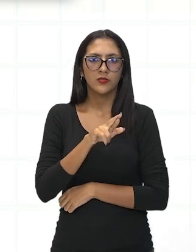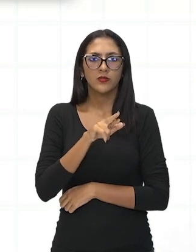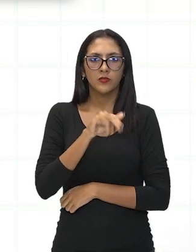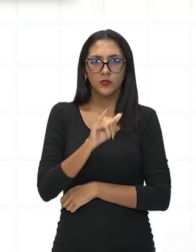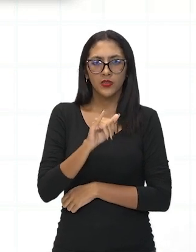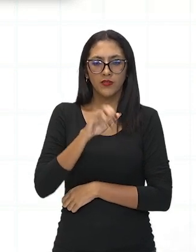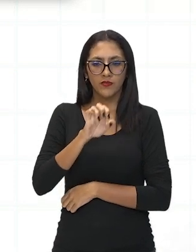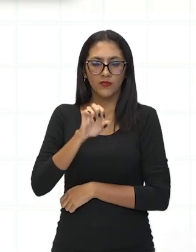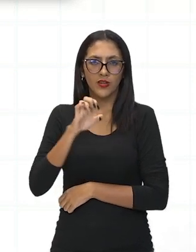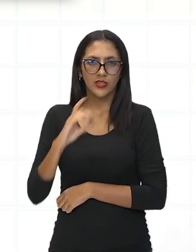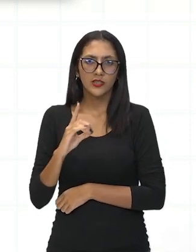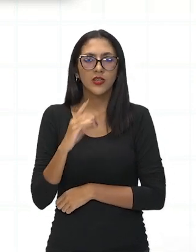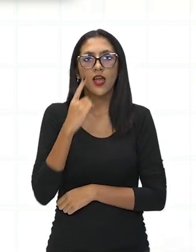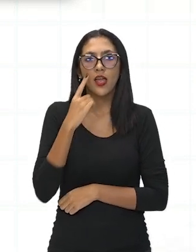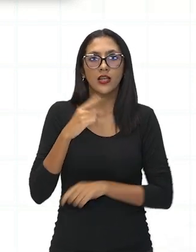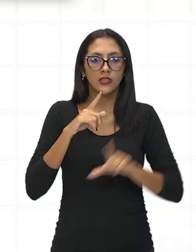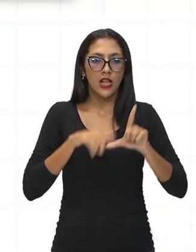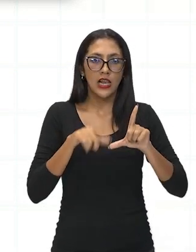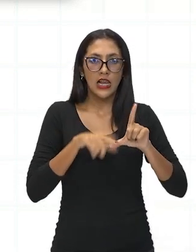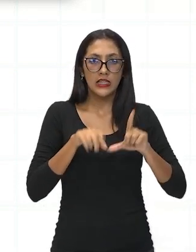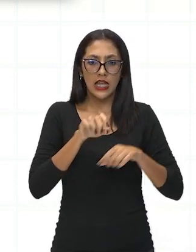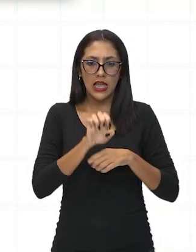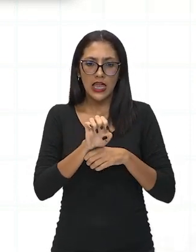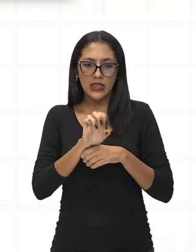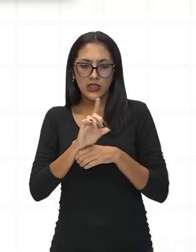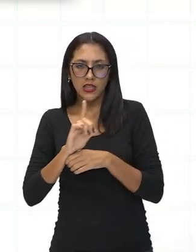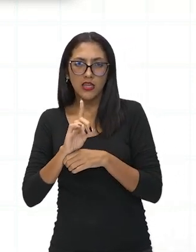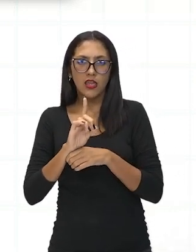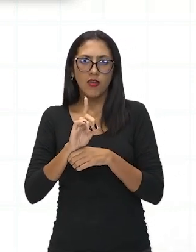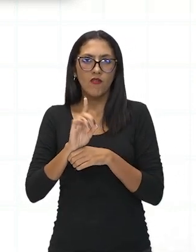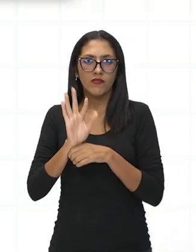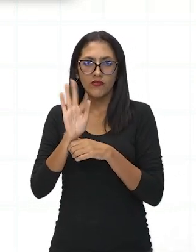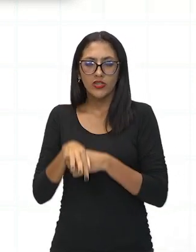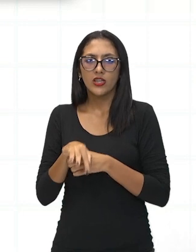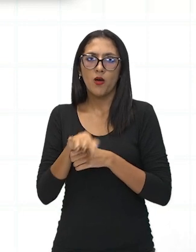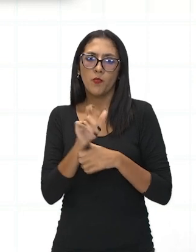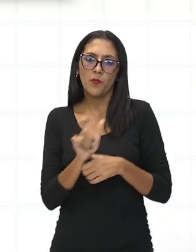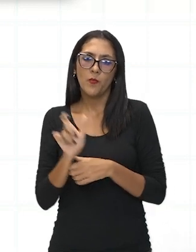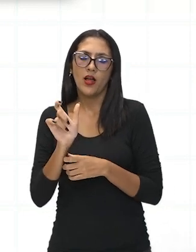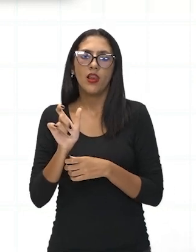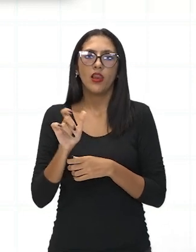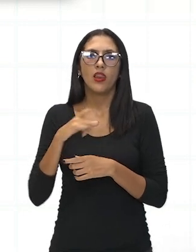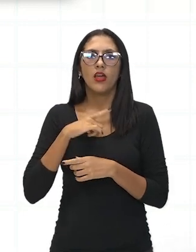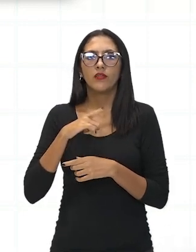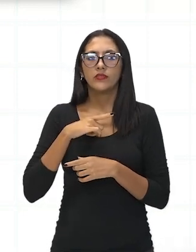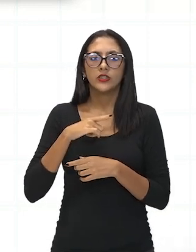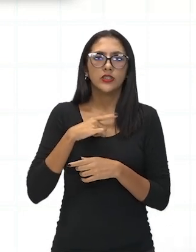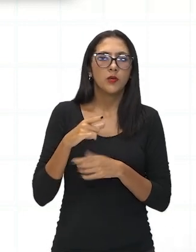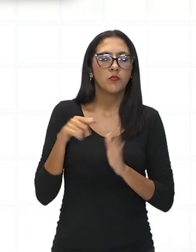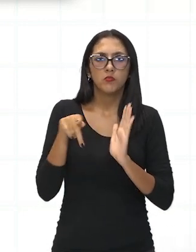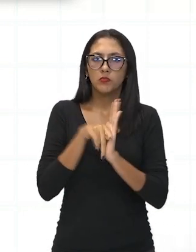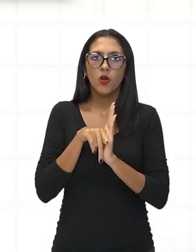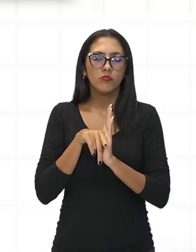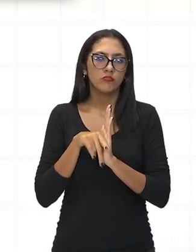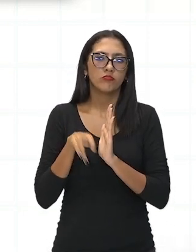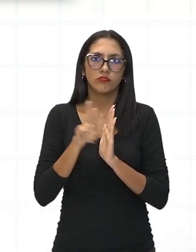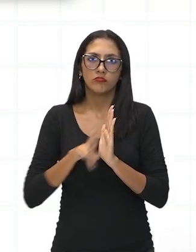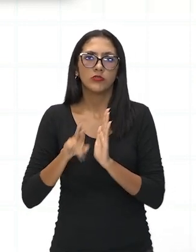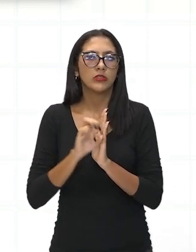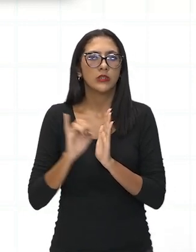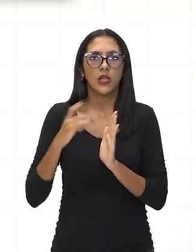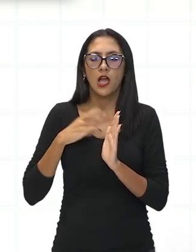em ed. Eu vou usar a forma afirmativa para contar algo que estava acontecendo ao mesmo tempo